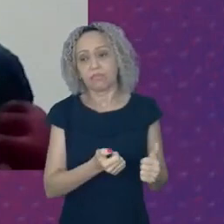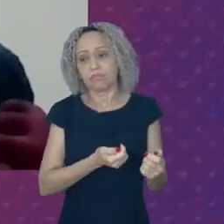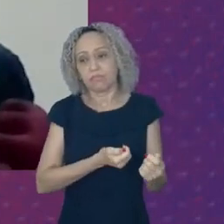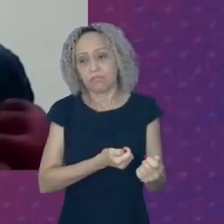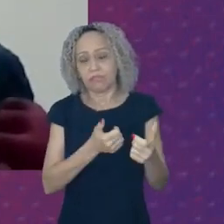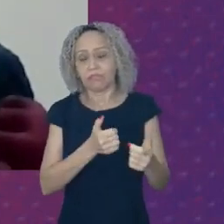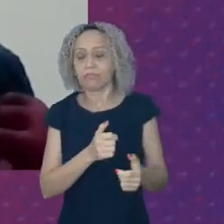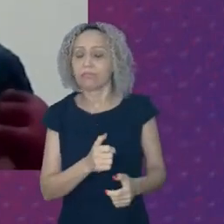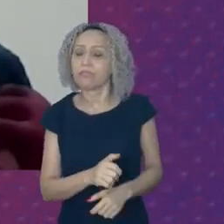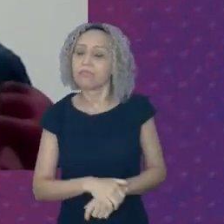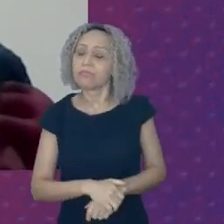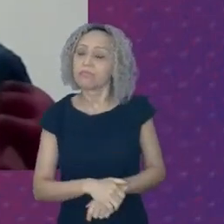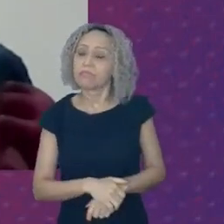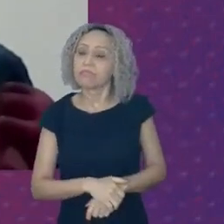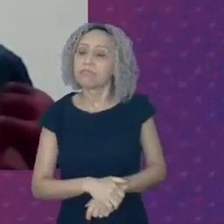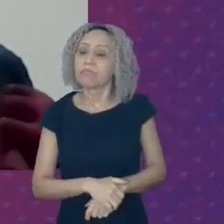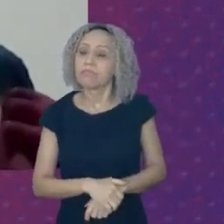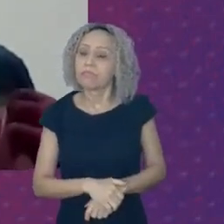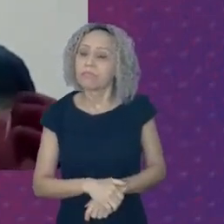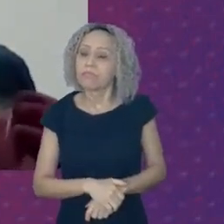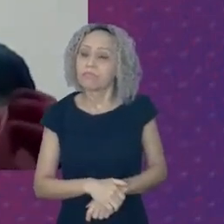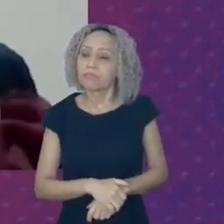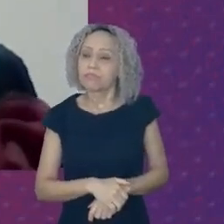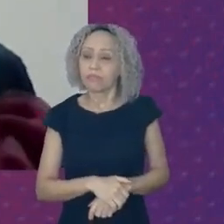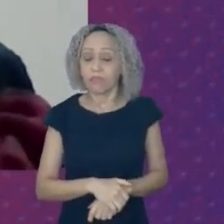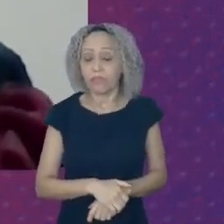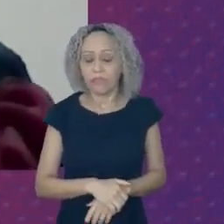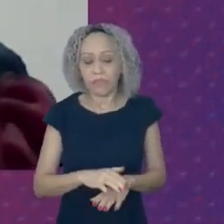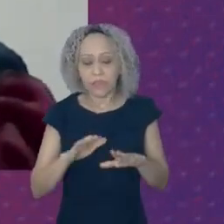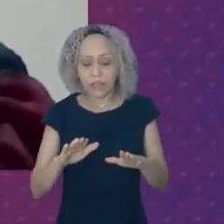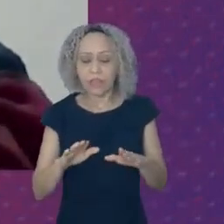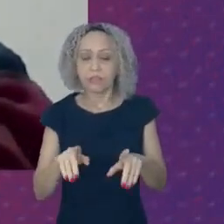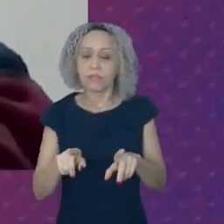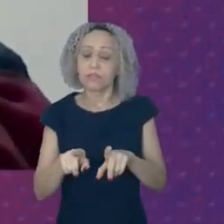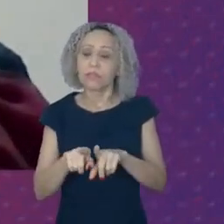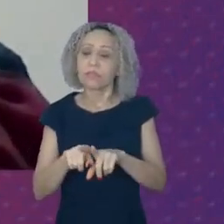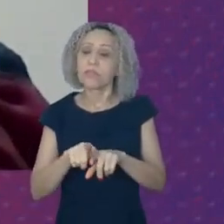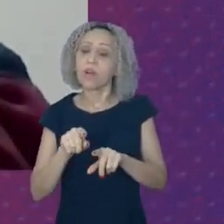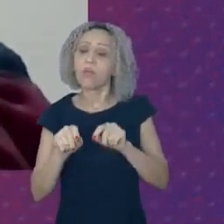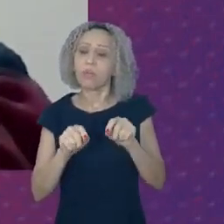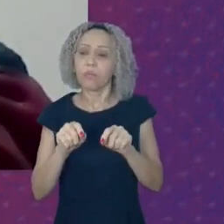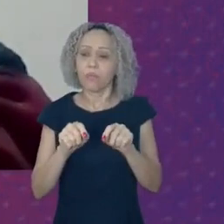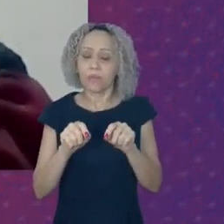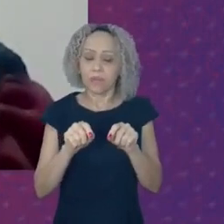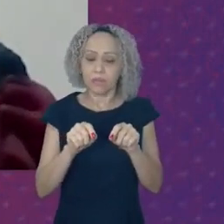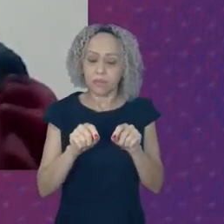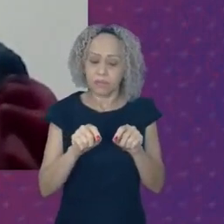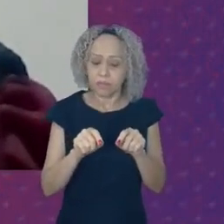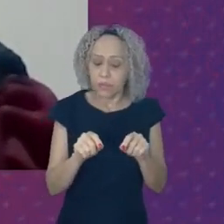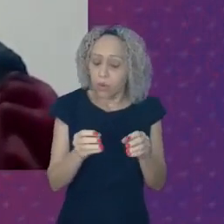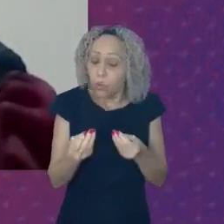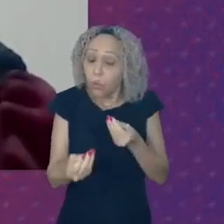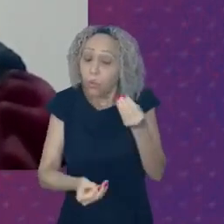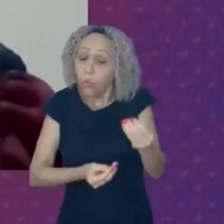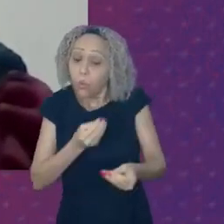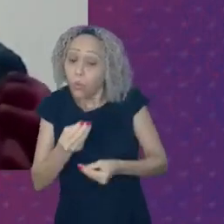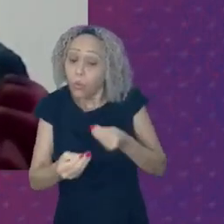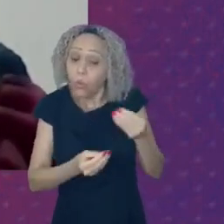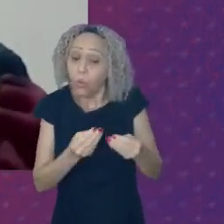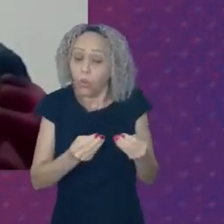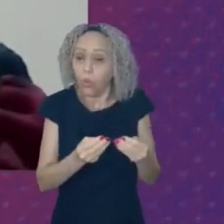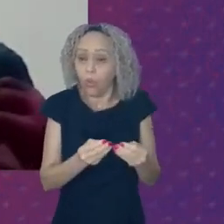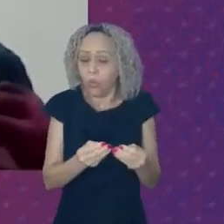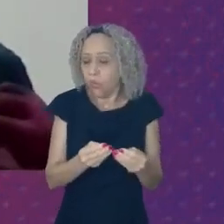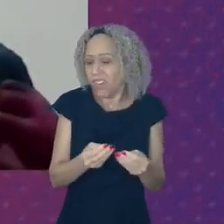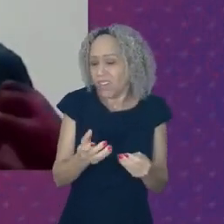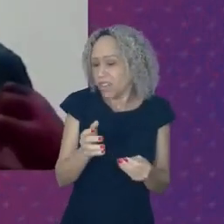diz respeito à participação efetiva no programa. Então, para que eu fosse beneficiária, para que eu seja beneficiária do